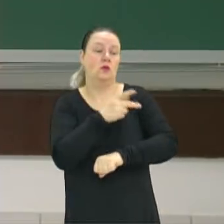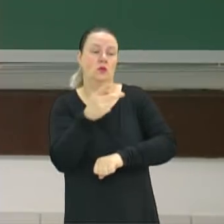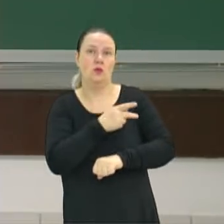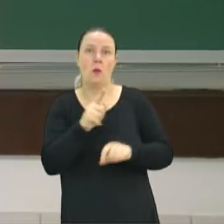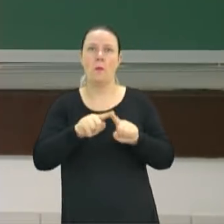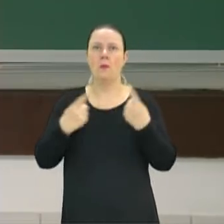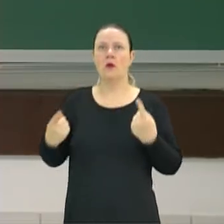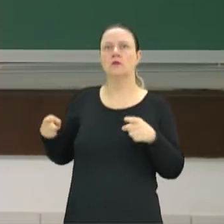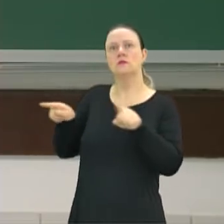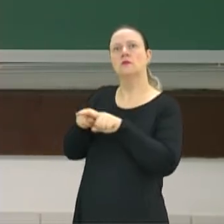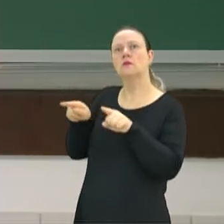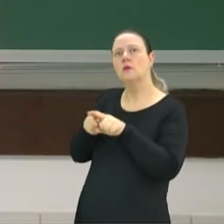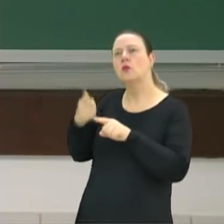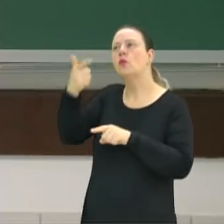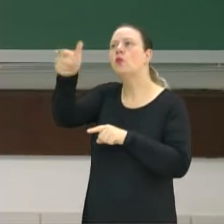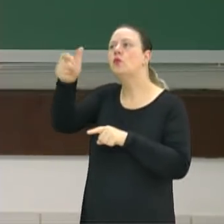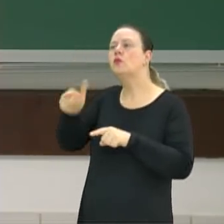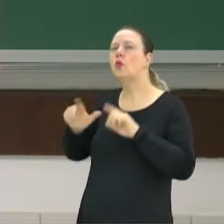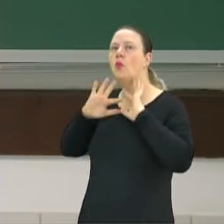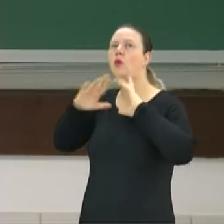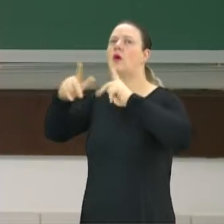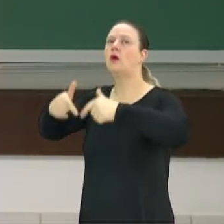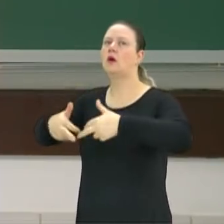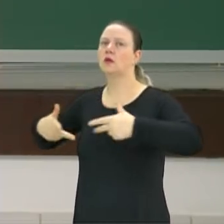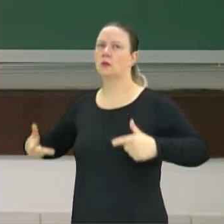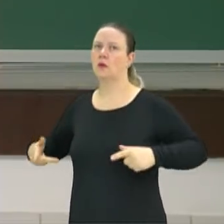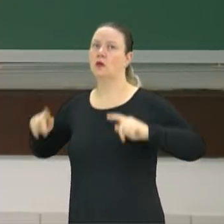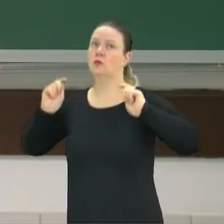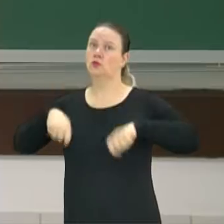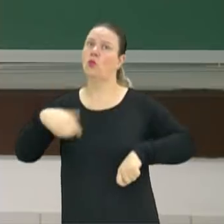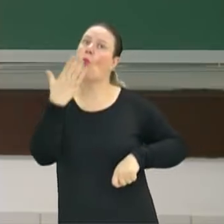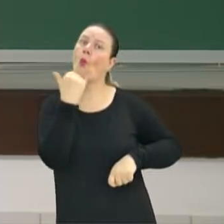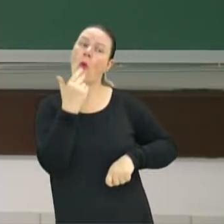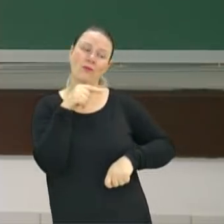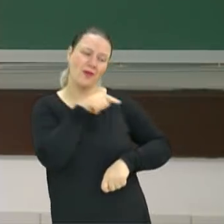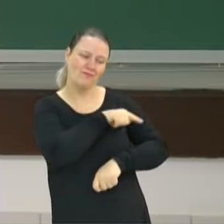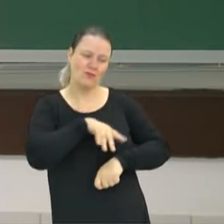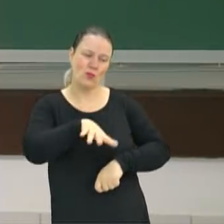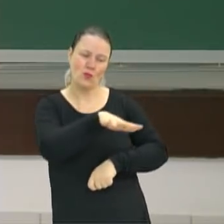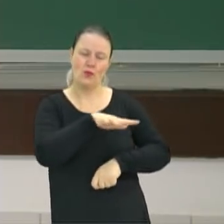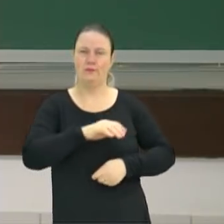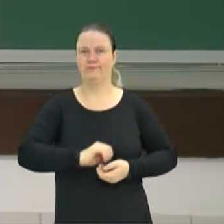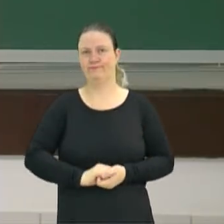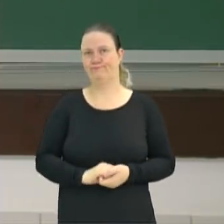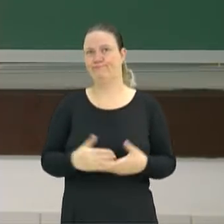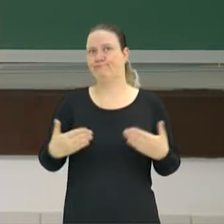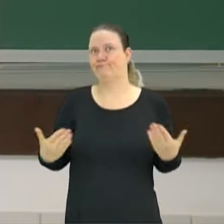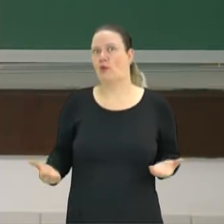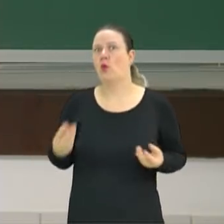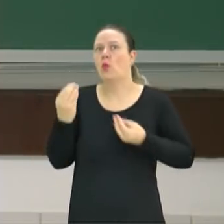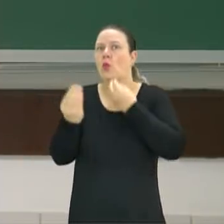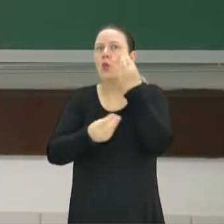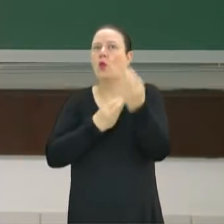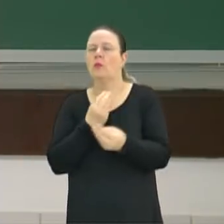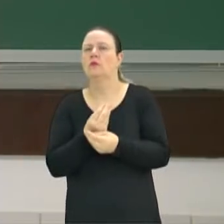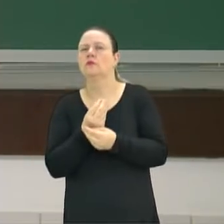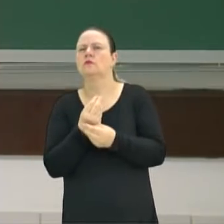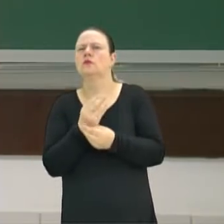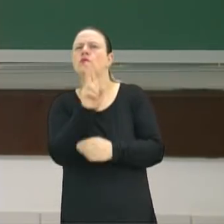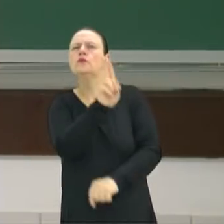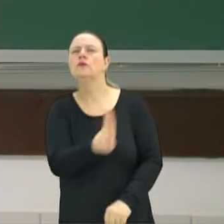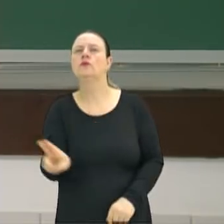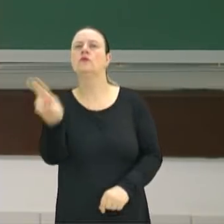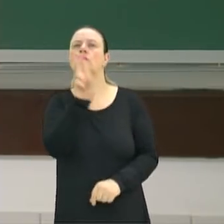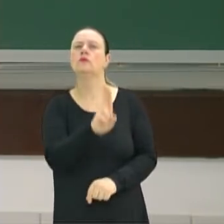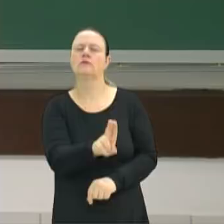os predadores desses animais. E como é que eles estão fazendo para lidar com essa nuvem de gafanhoto? Como é que eles fizeram? Usando agrotóxico. Então